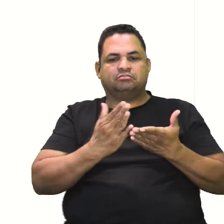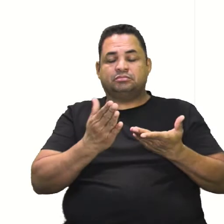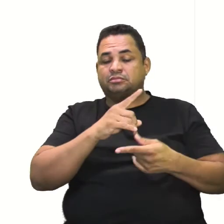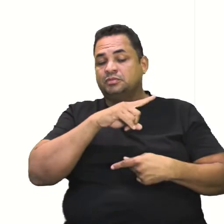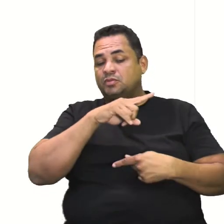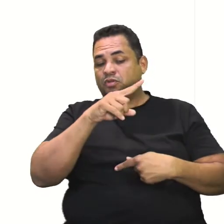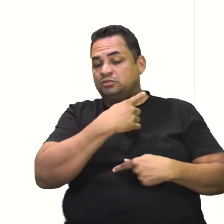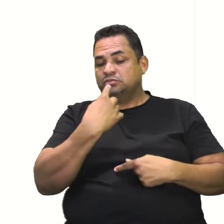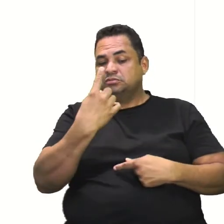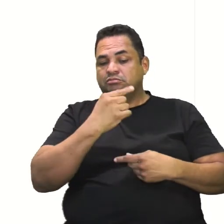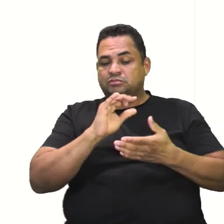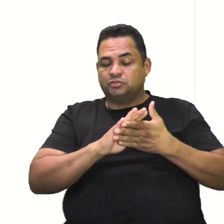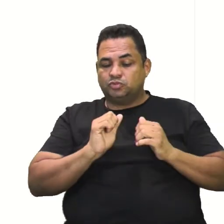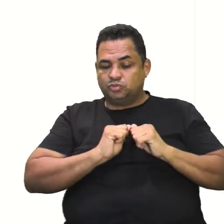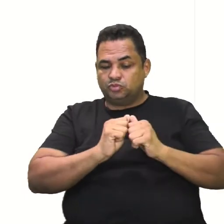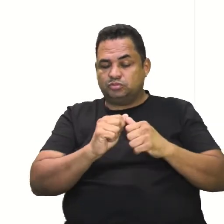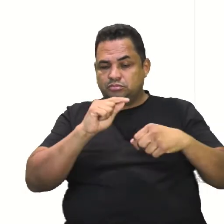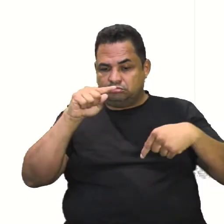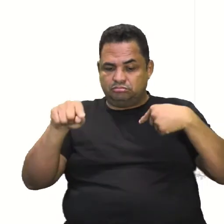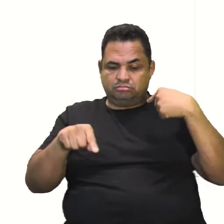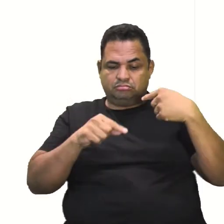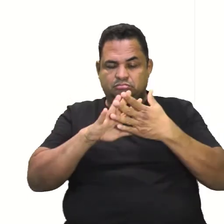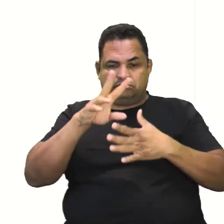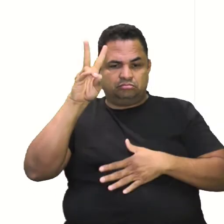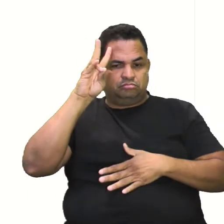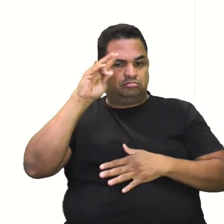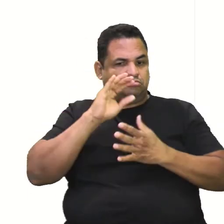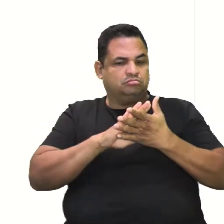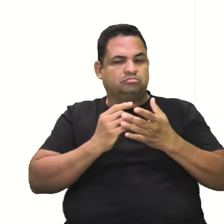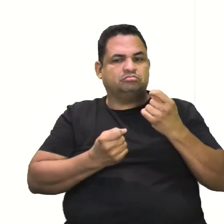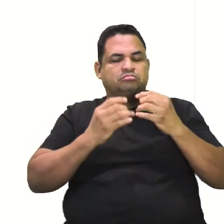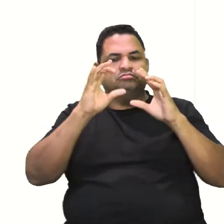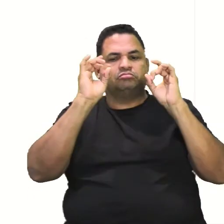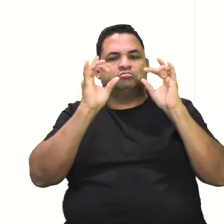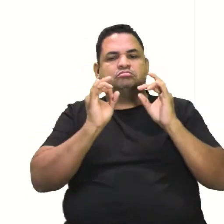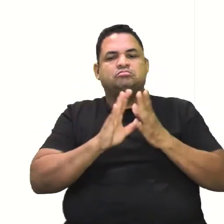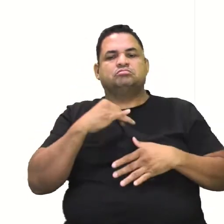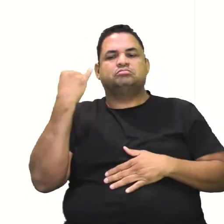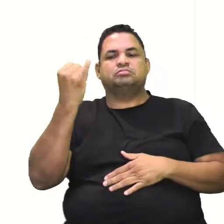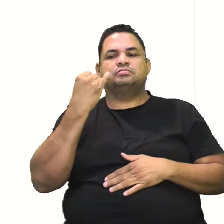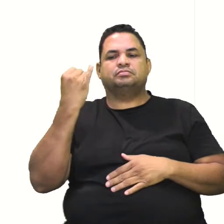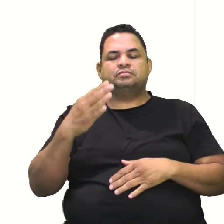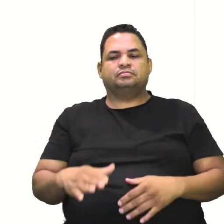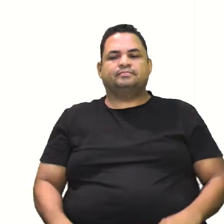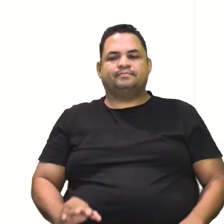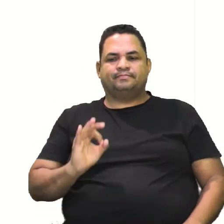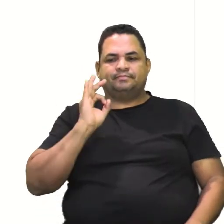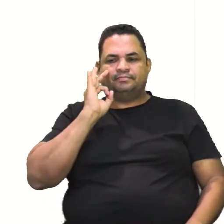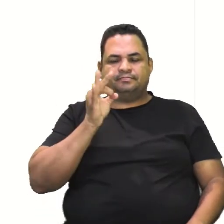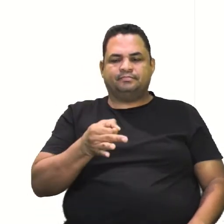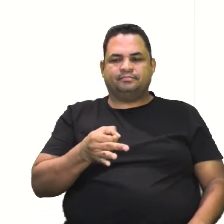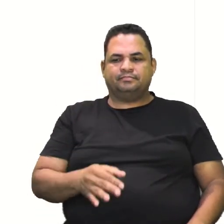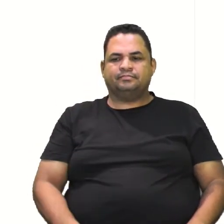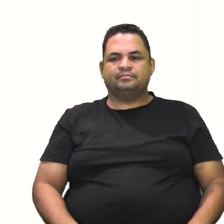essa missão de resolver junto com vocês e relembrar alguns detalhes importantes. Tá